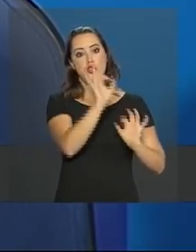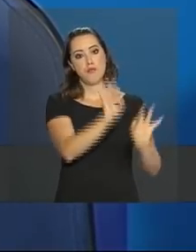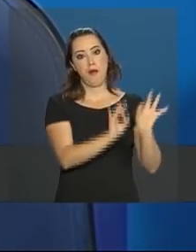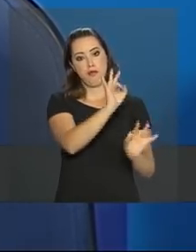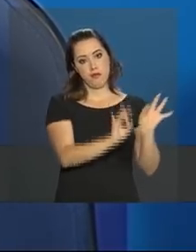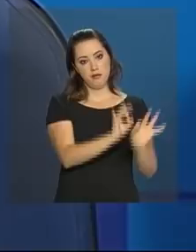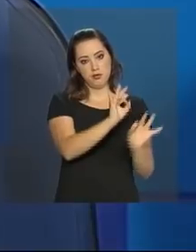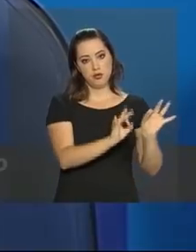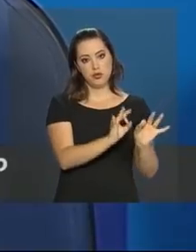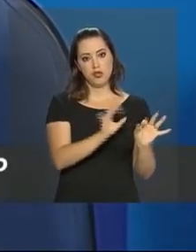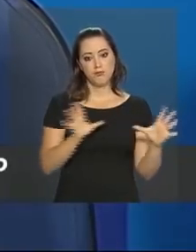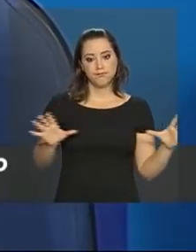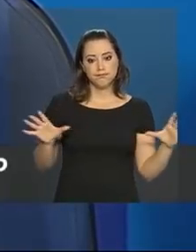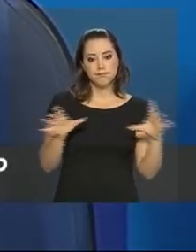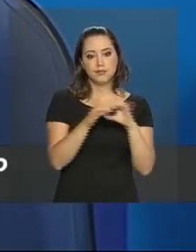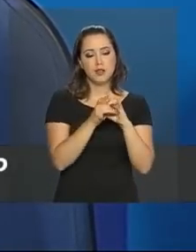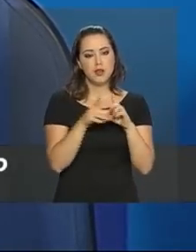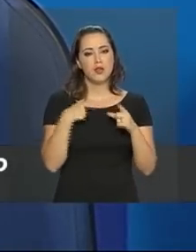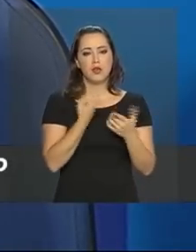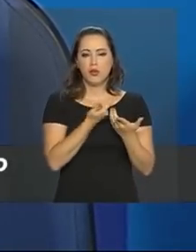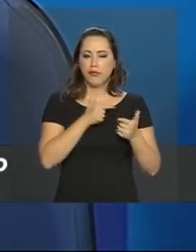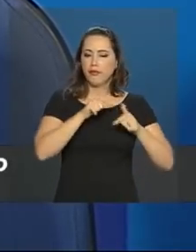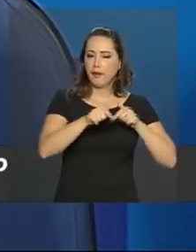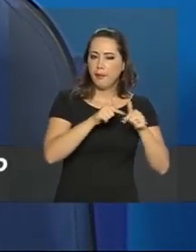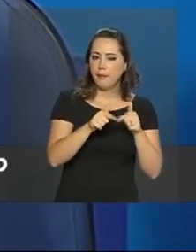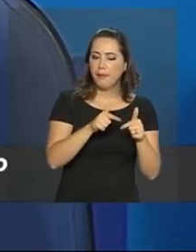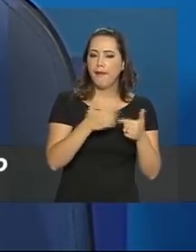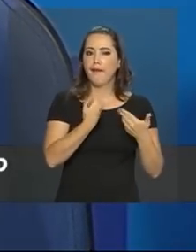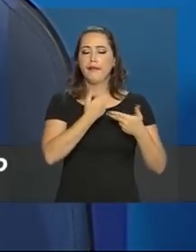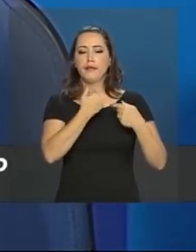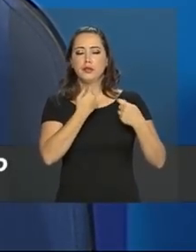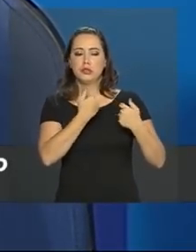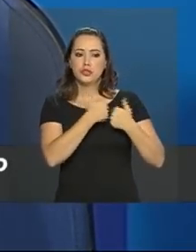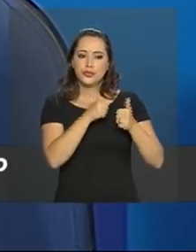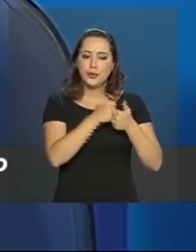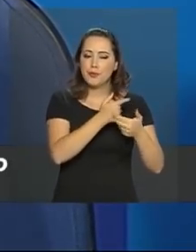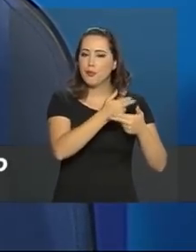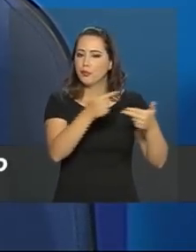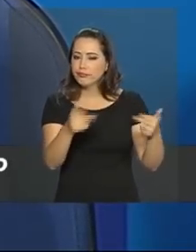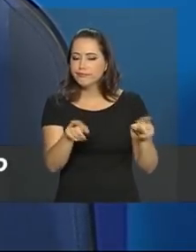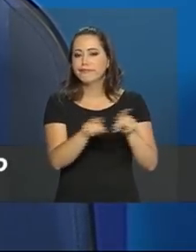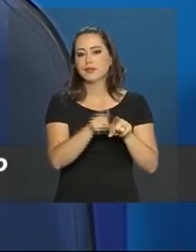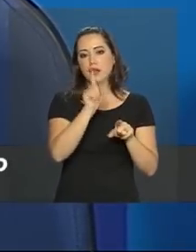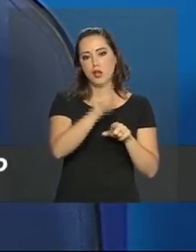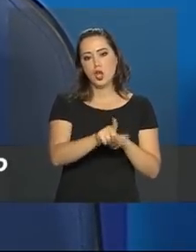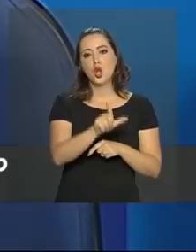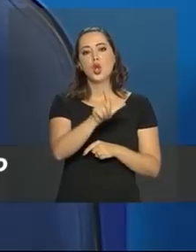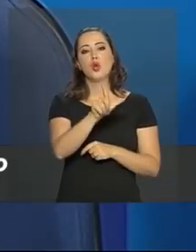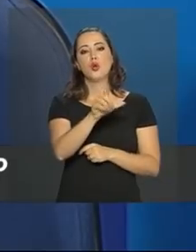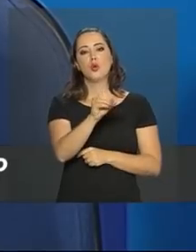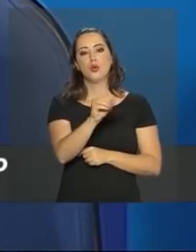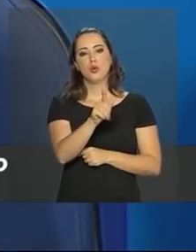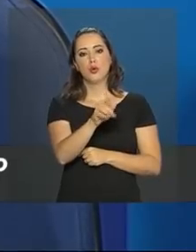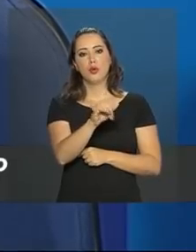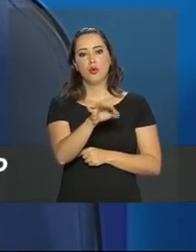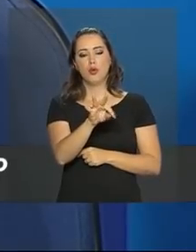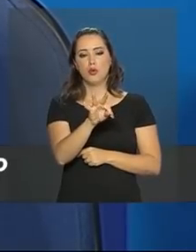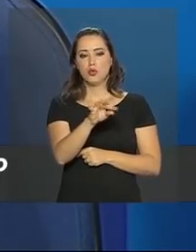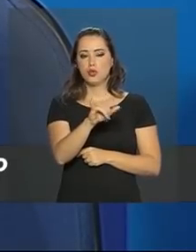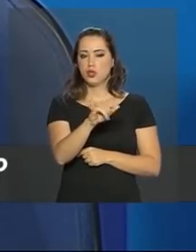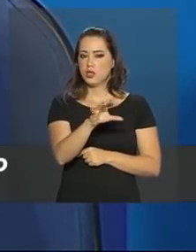a nossa unidade de operação logística daí que de fato com esses parceiros que você citou